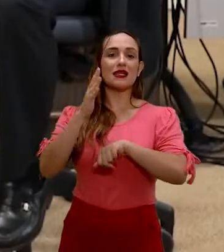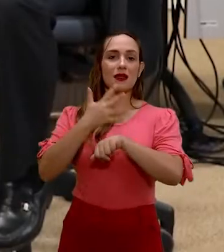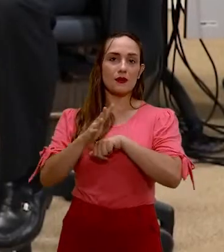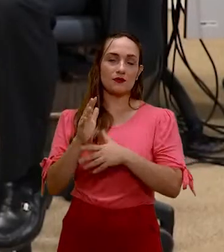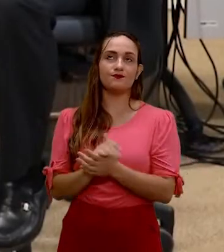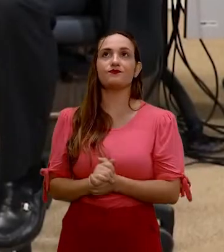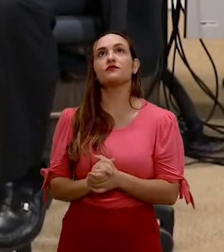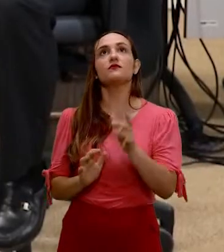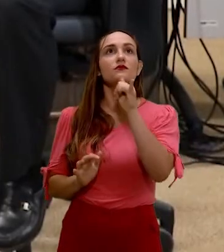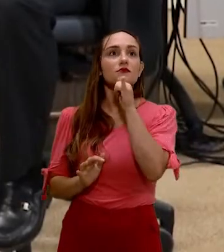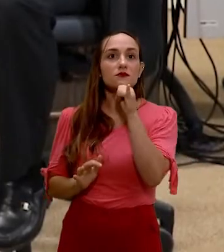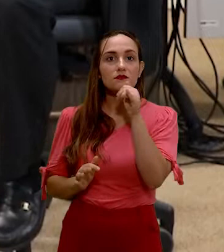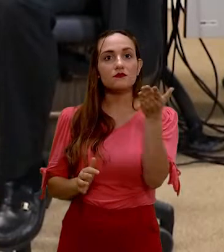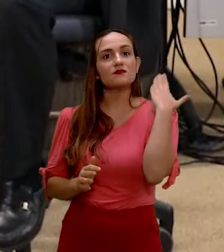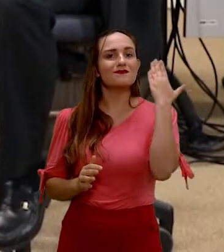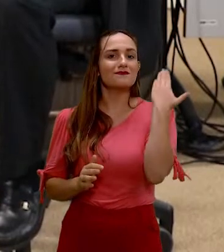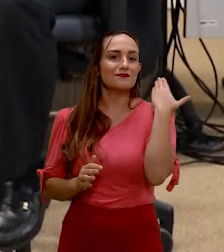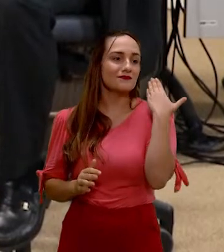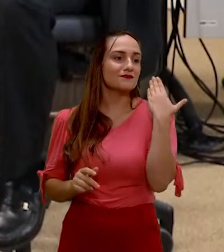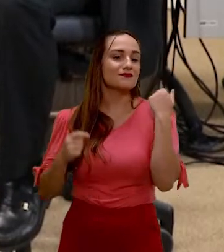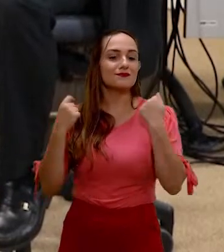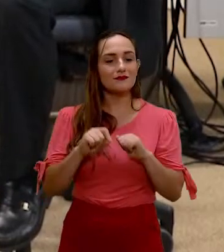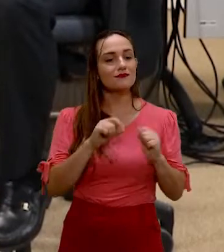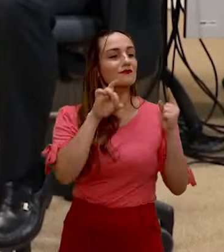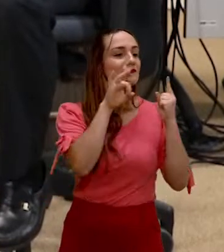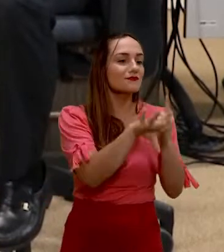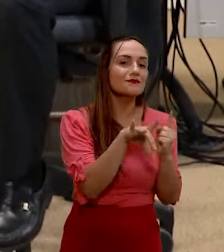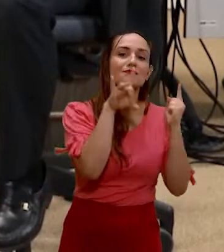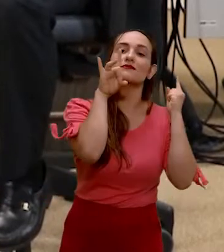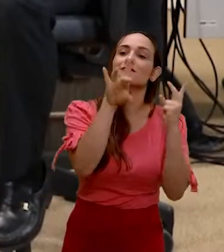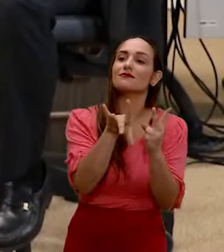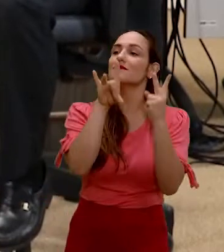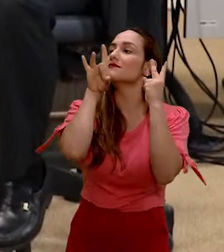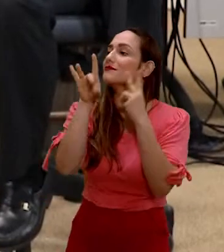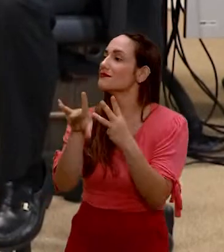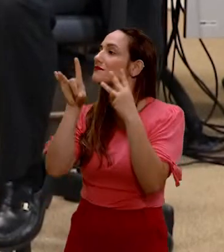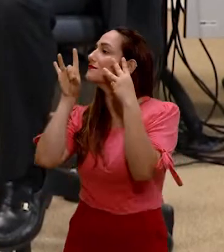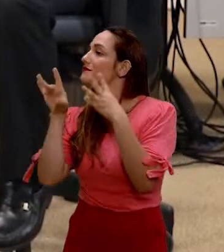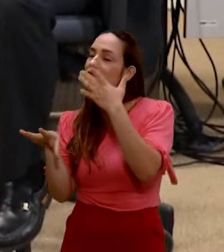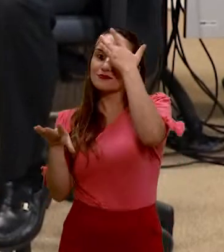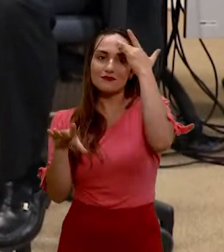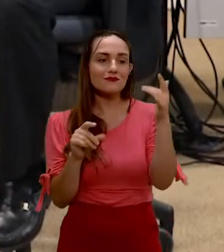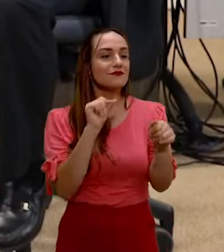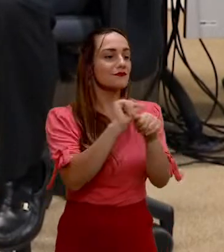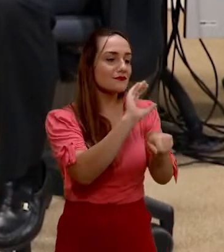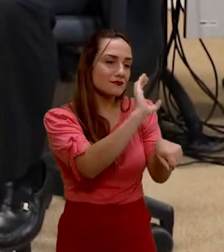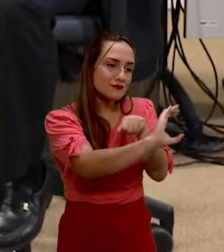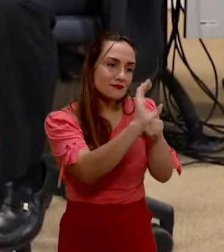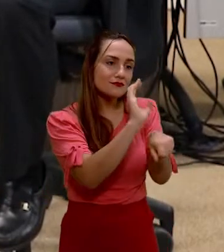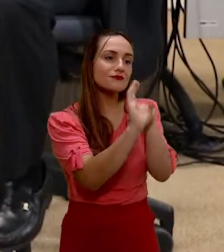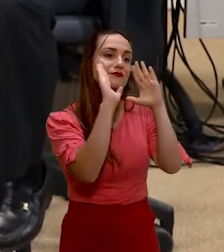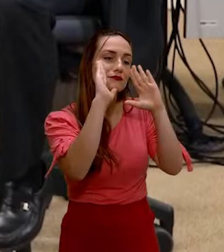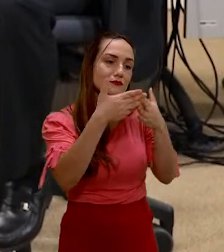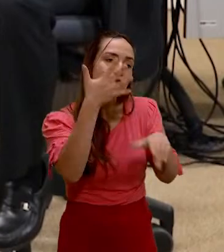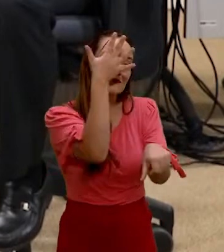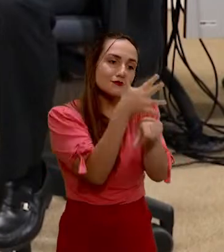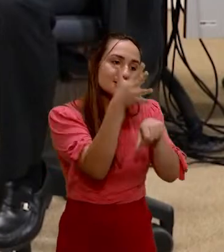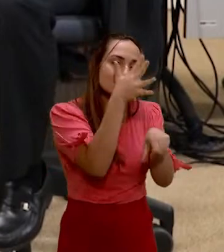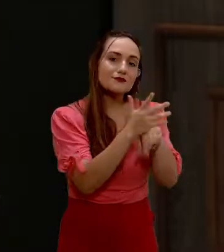treinamento de cada servidor com uma implementação de rotina nova ou uma alteração legislativa, qualquer coisa nesse